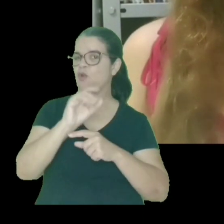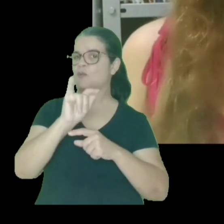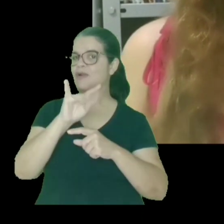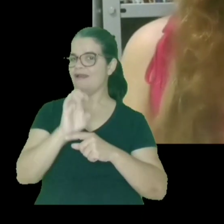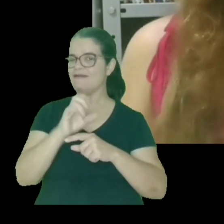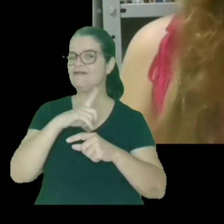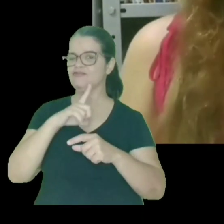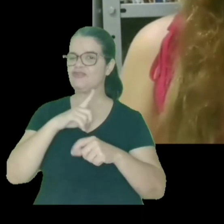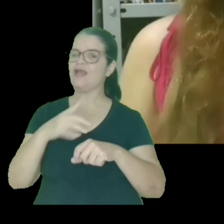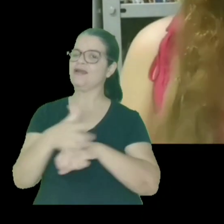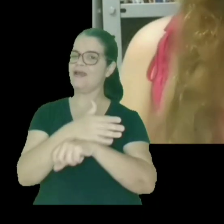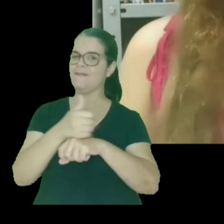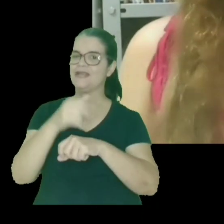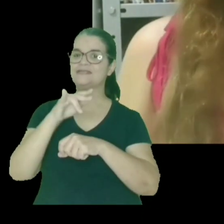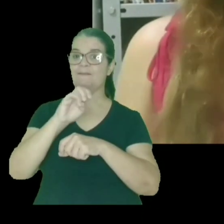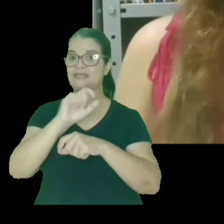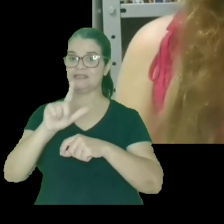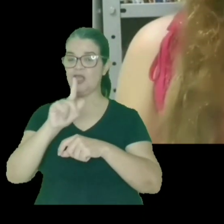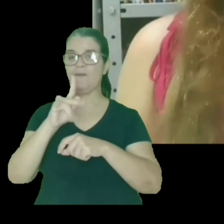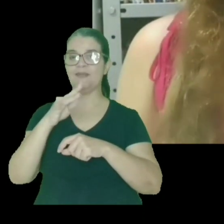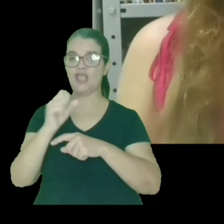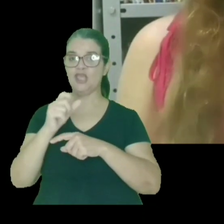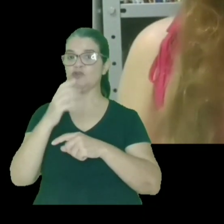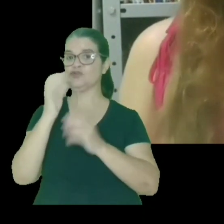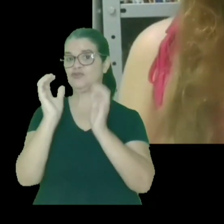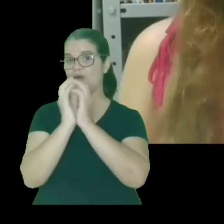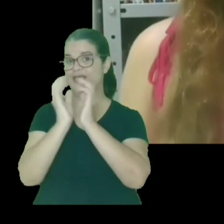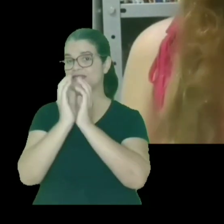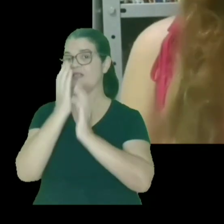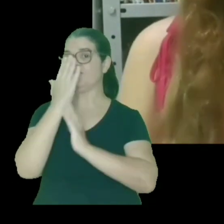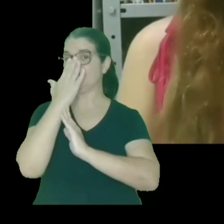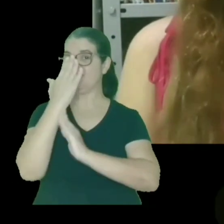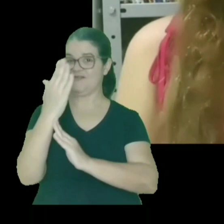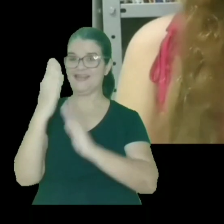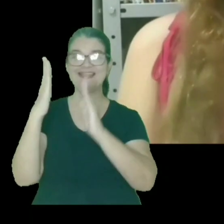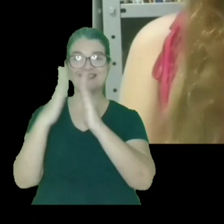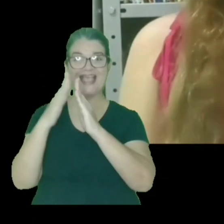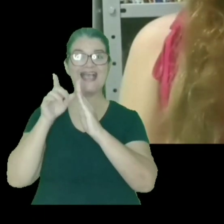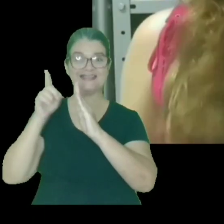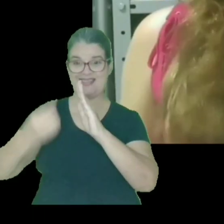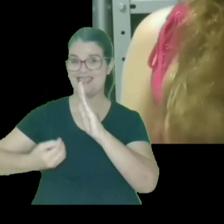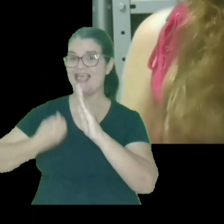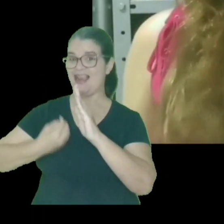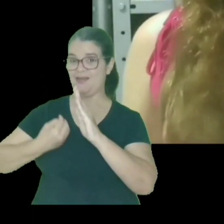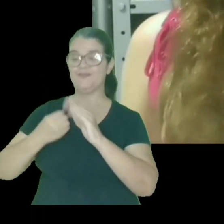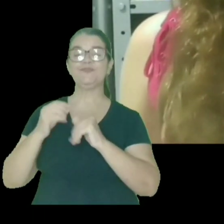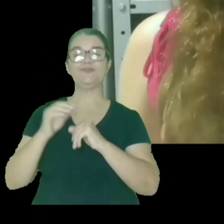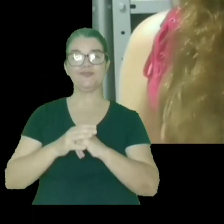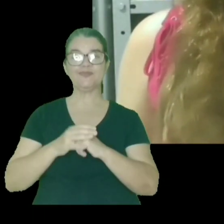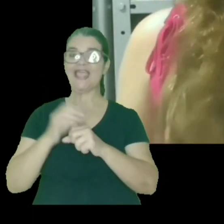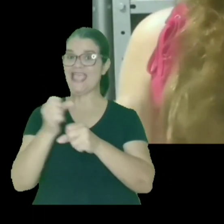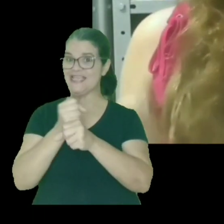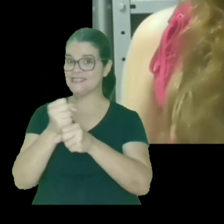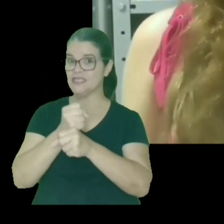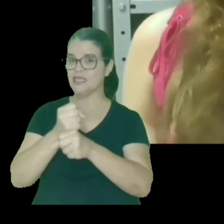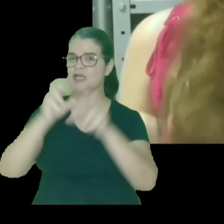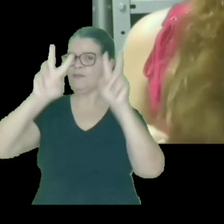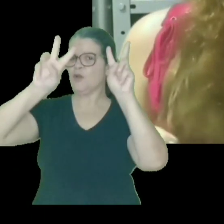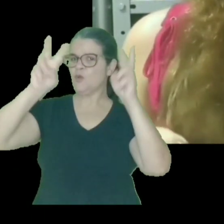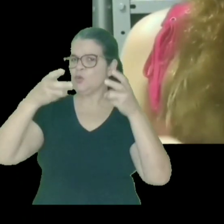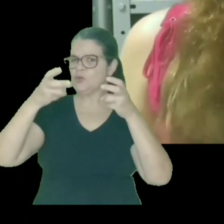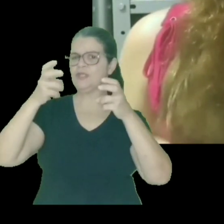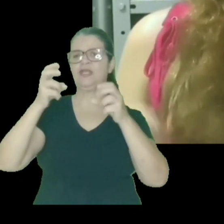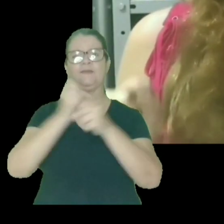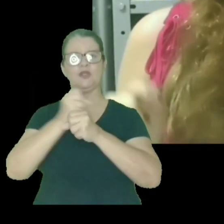Praça Maciel Pinheiro, no Recife, em frente à casa onde ela morou. Esse ano, o tema do